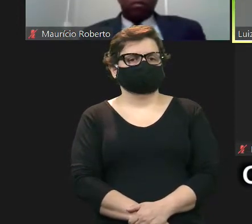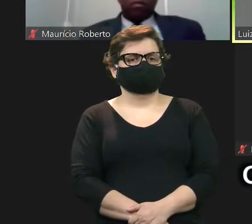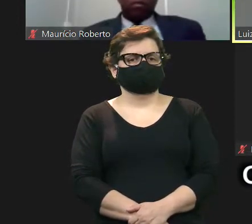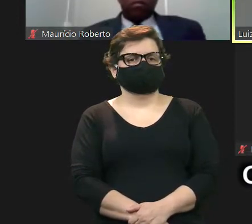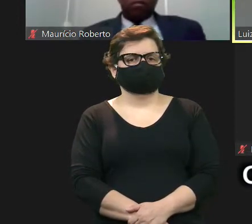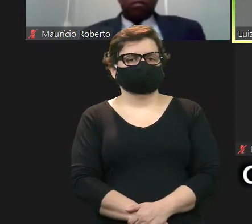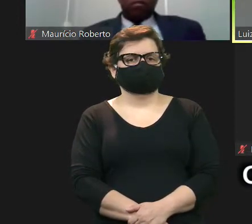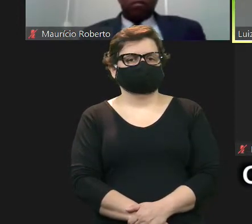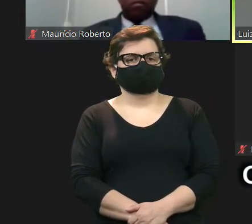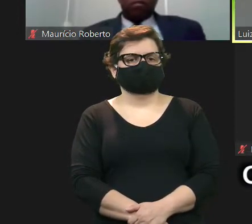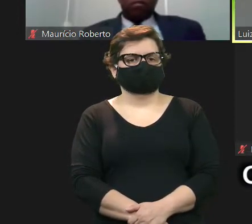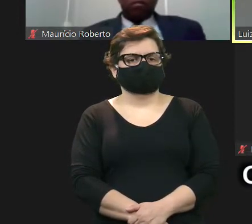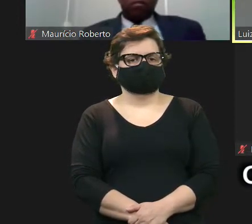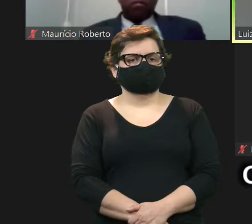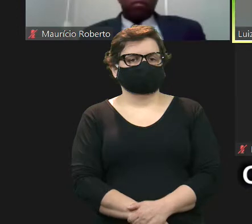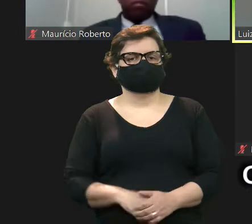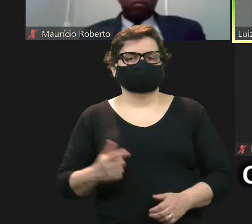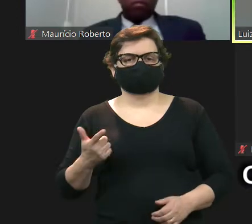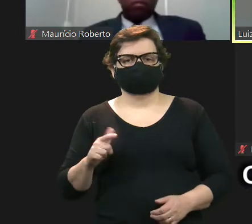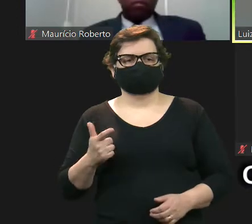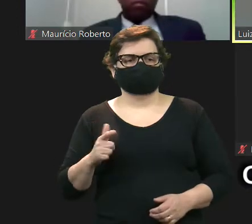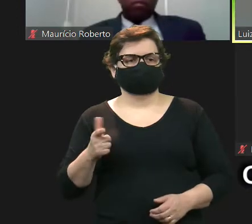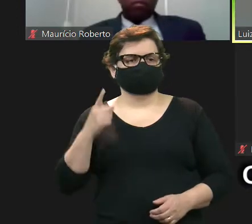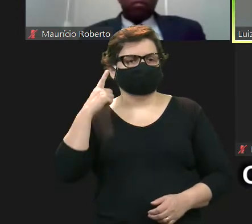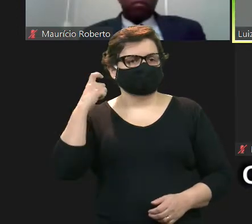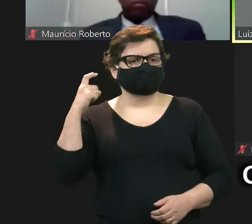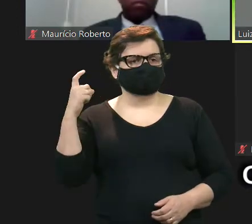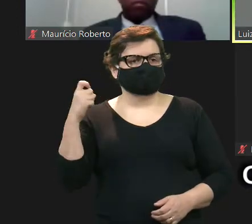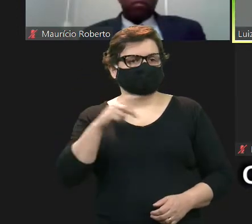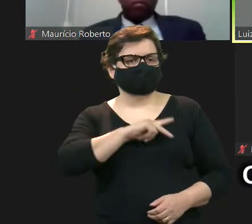O senhor está sem som, presidente.